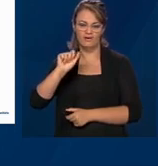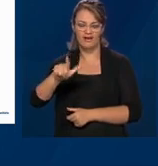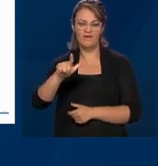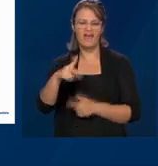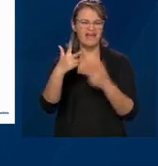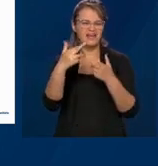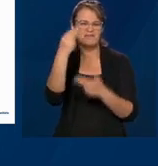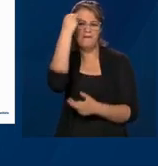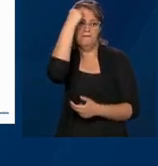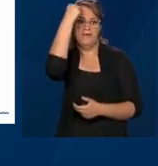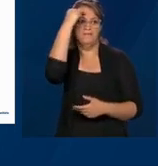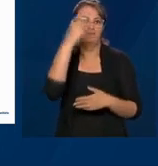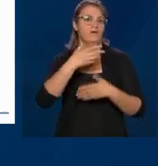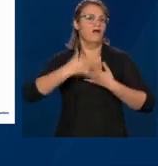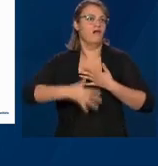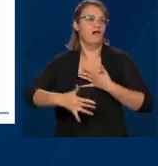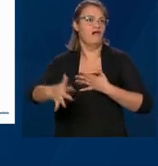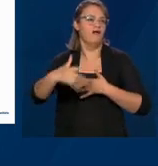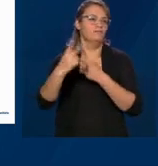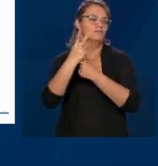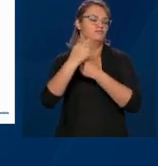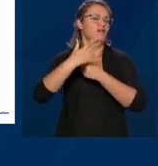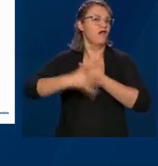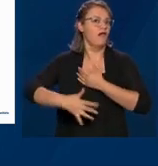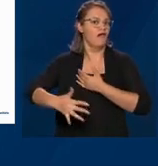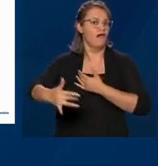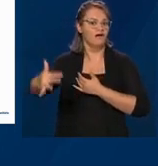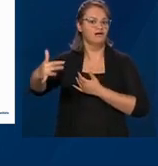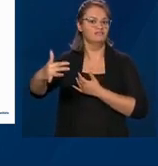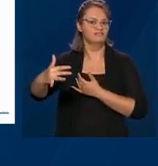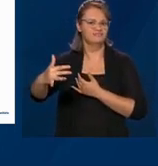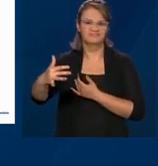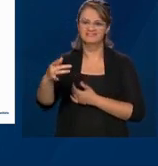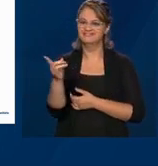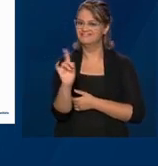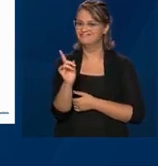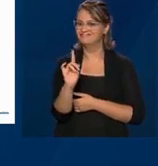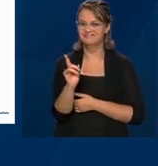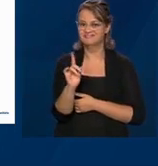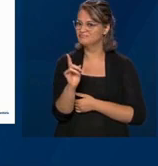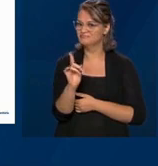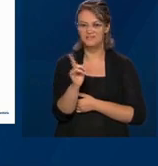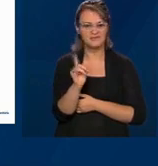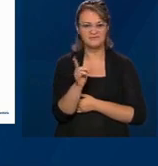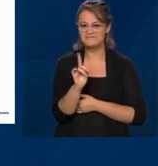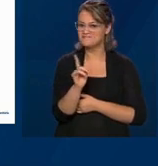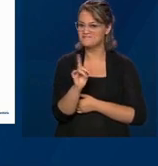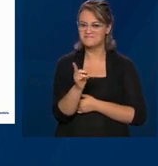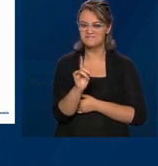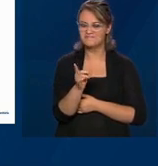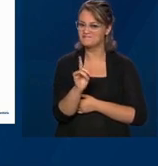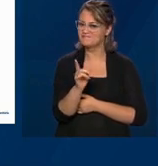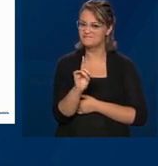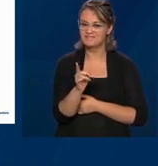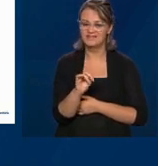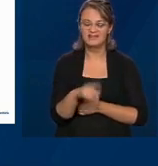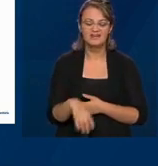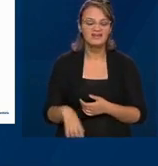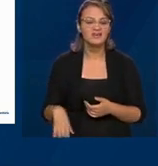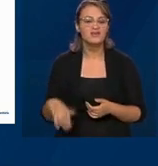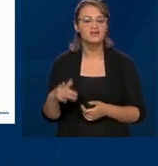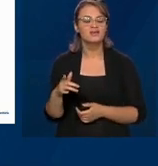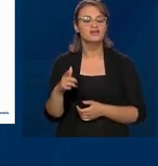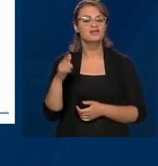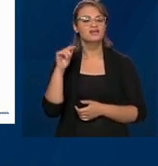memória muito longa, colocando nesses termos, já que não está